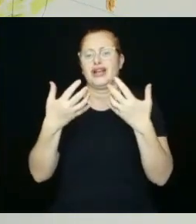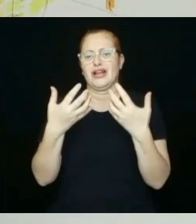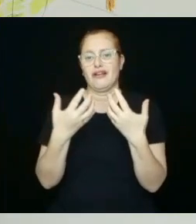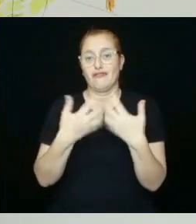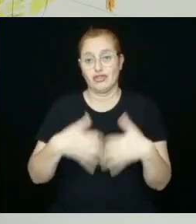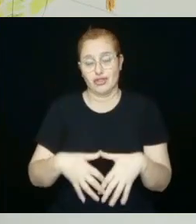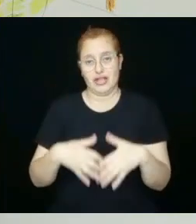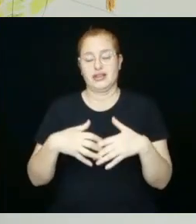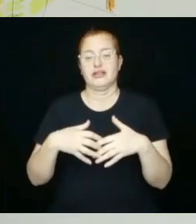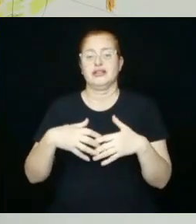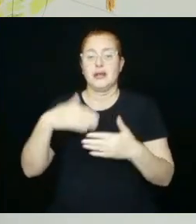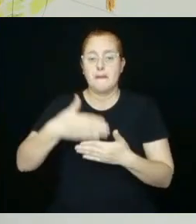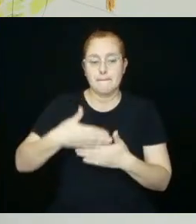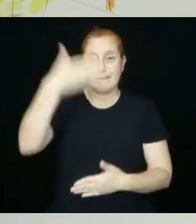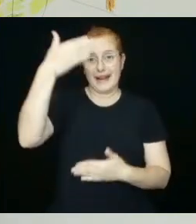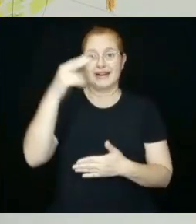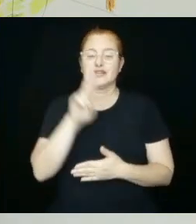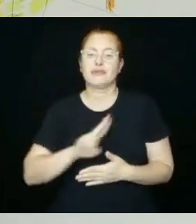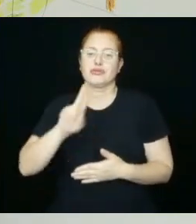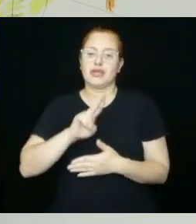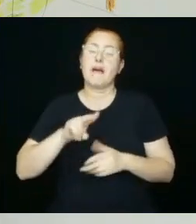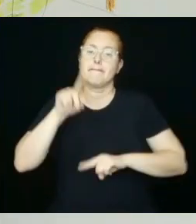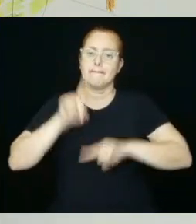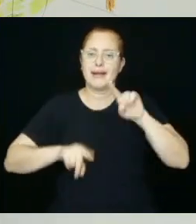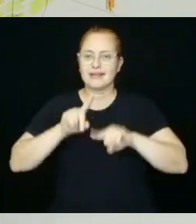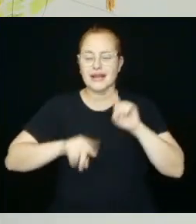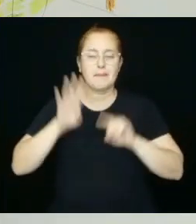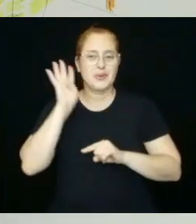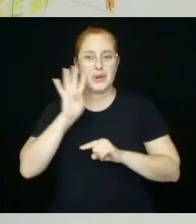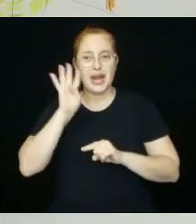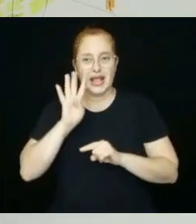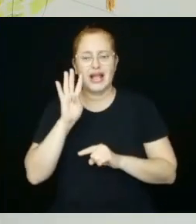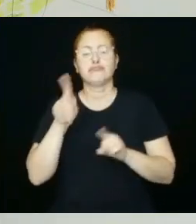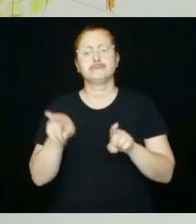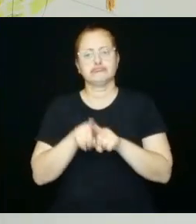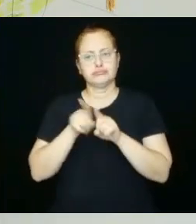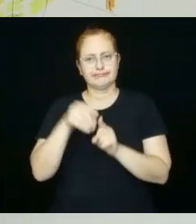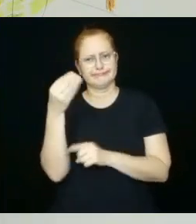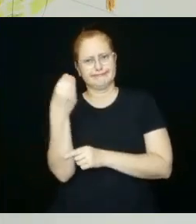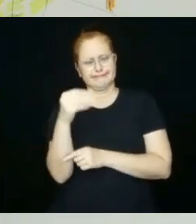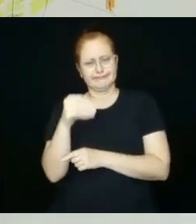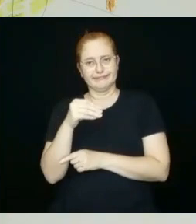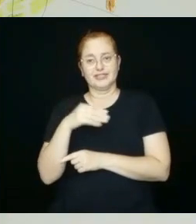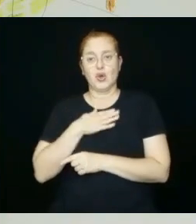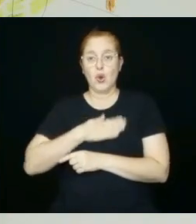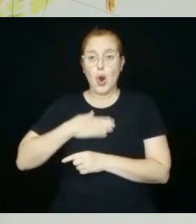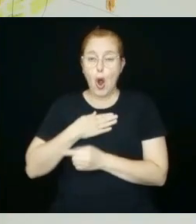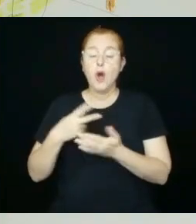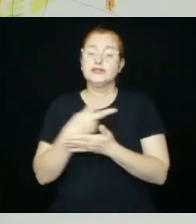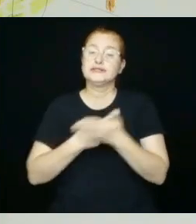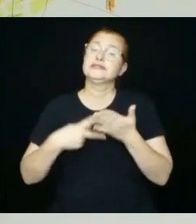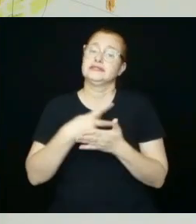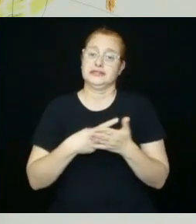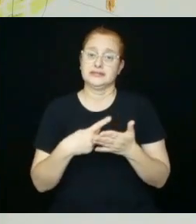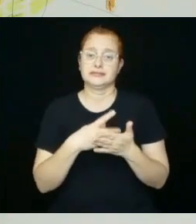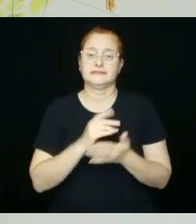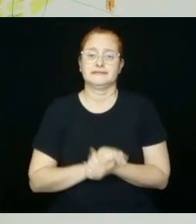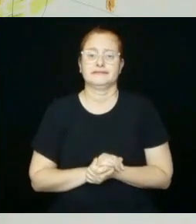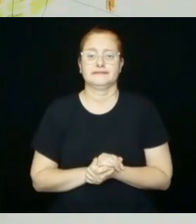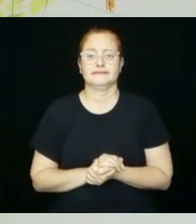o bastão na parede foi muito legal. A ideia de adicionar matéria, assim, porque eu curto muito fazer um desenho